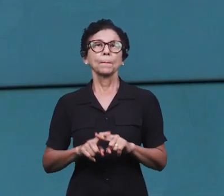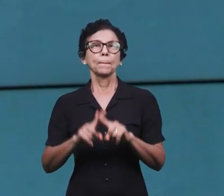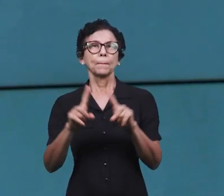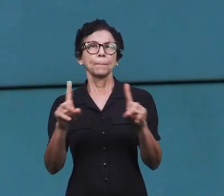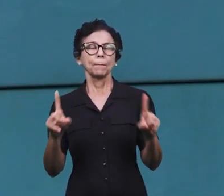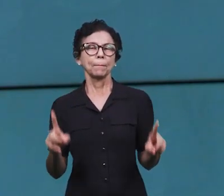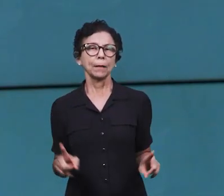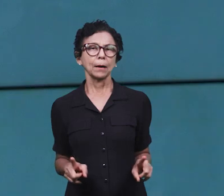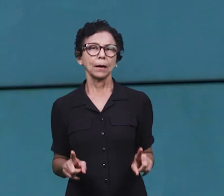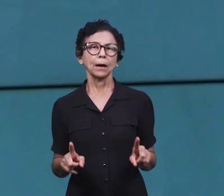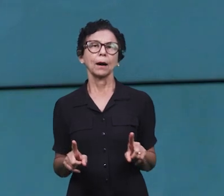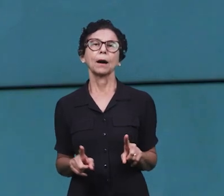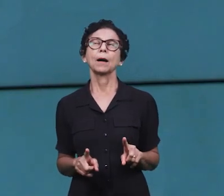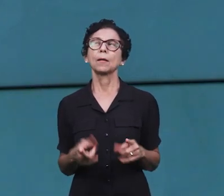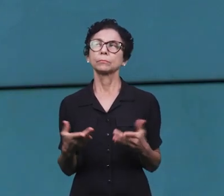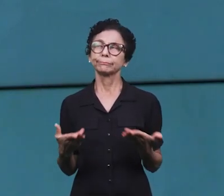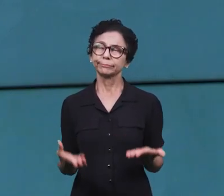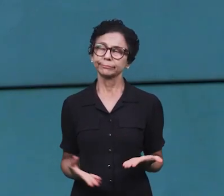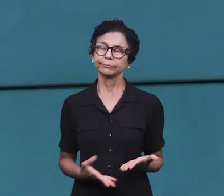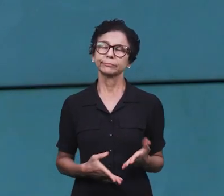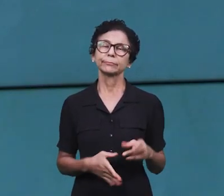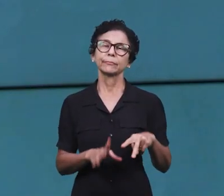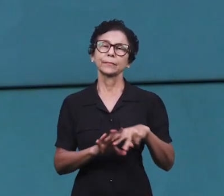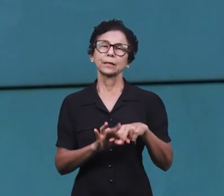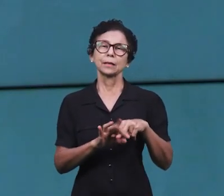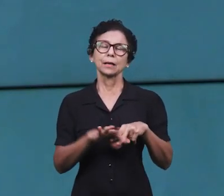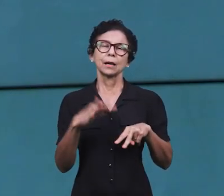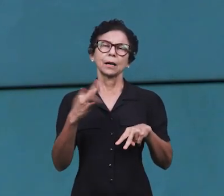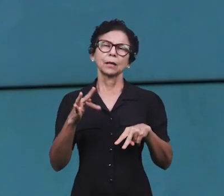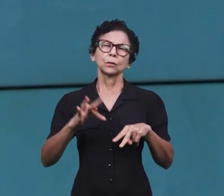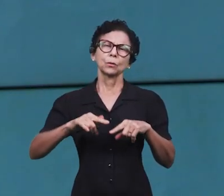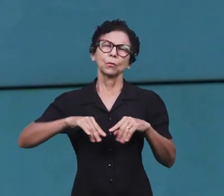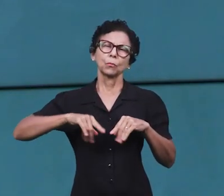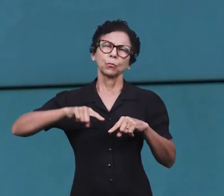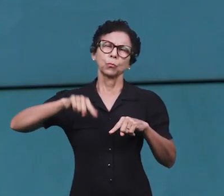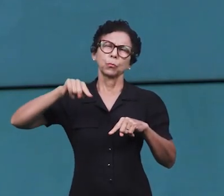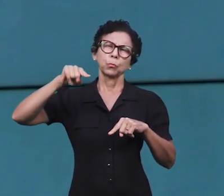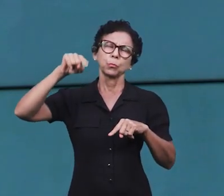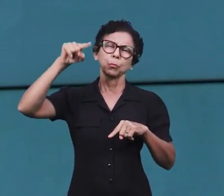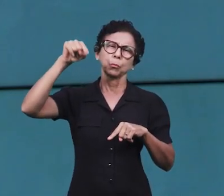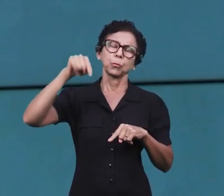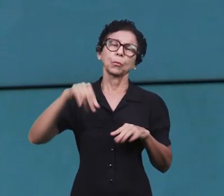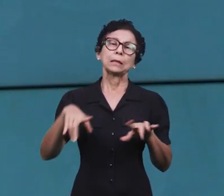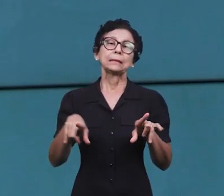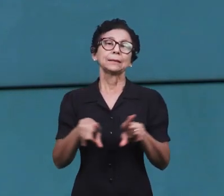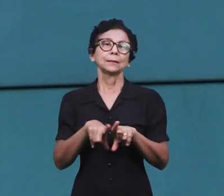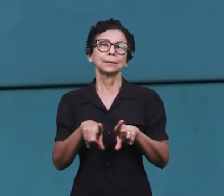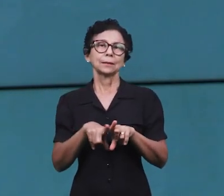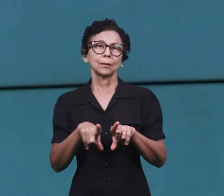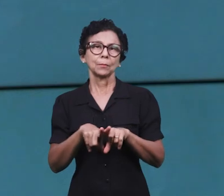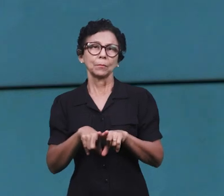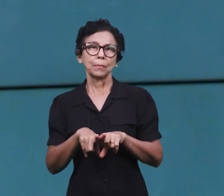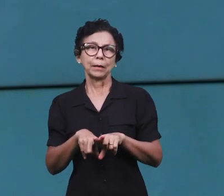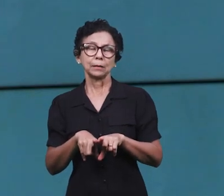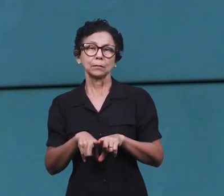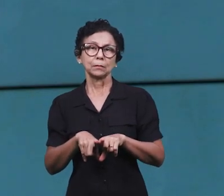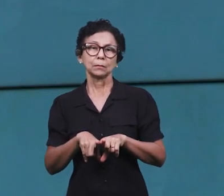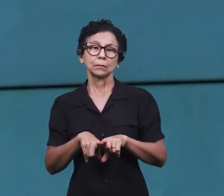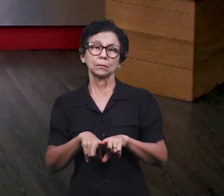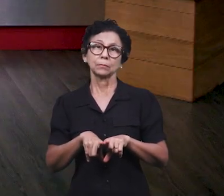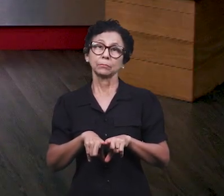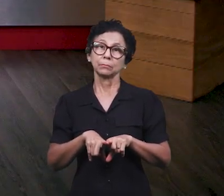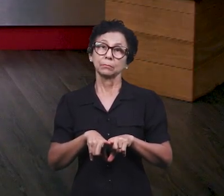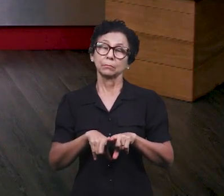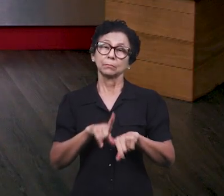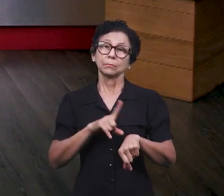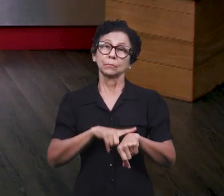eles aumentam a dor dos pacientes com fibromialgia e devem também ser levados em consideração na hora do tratamento.